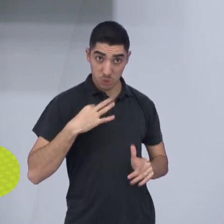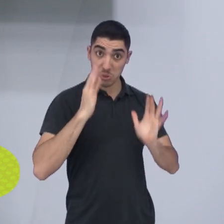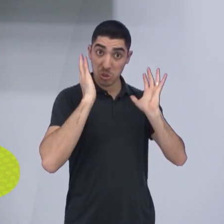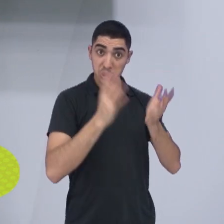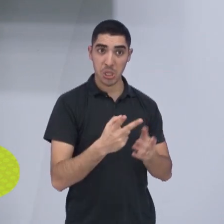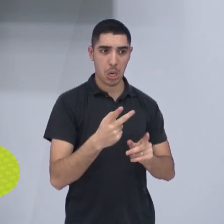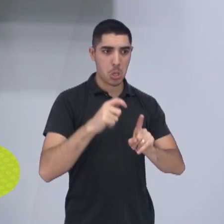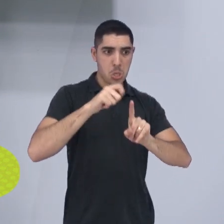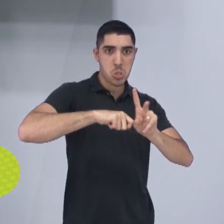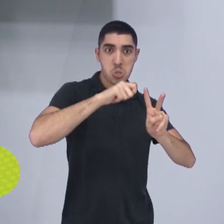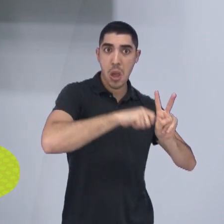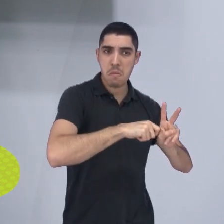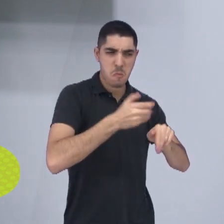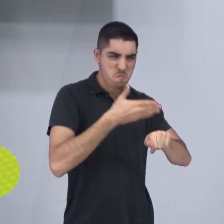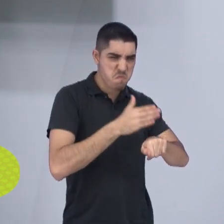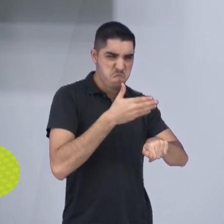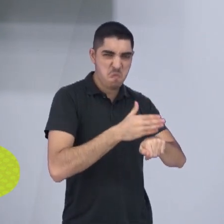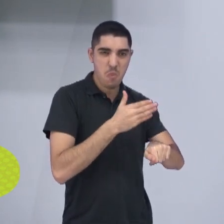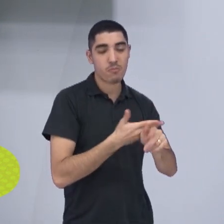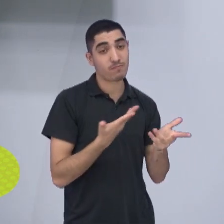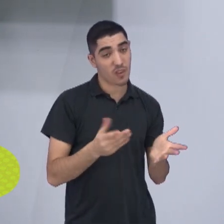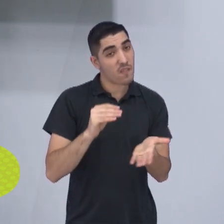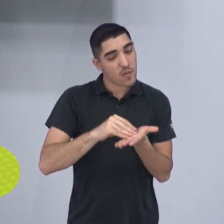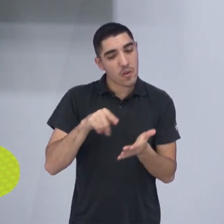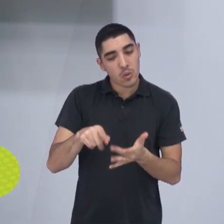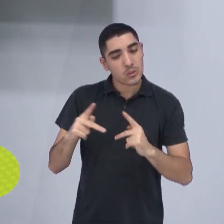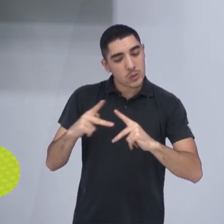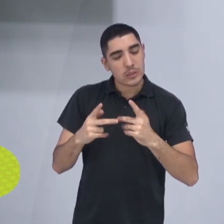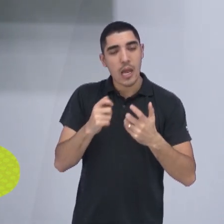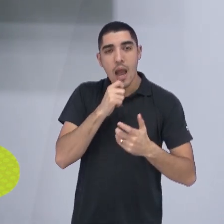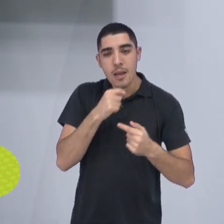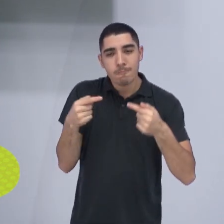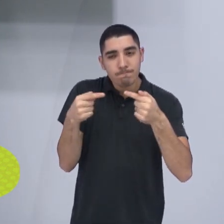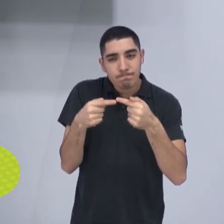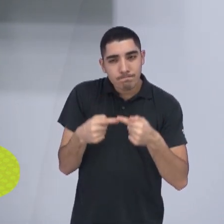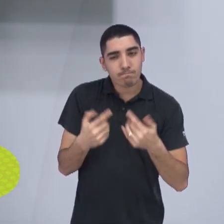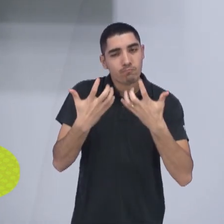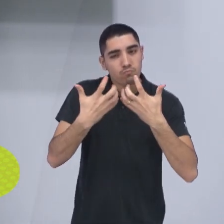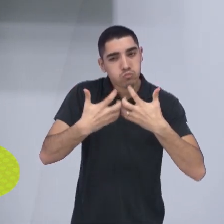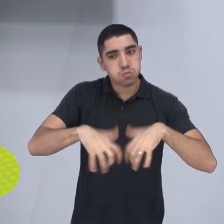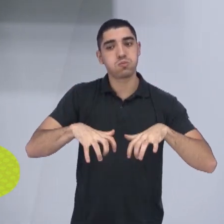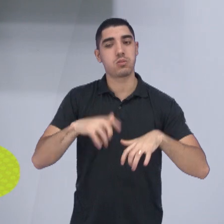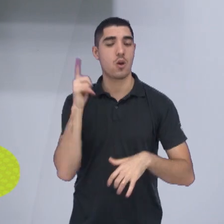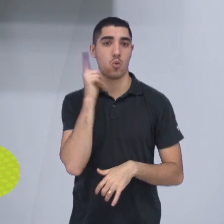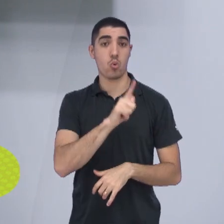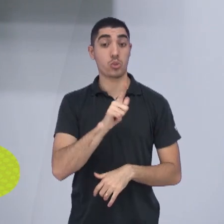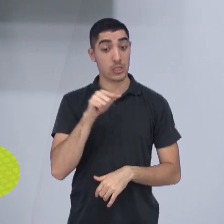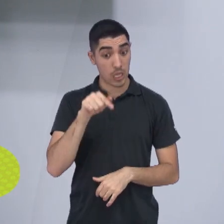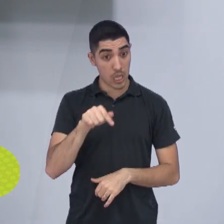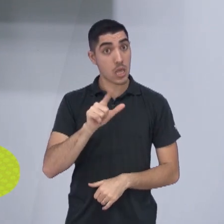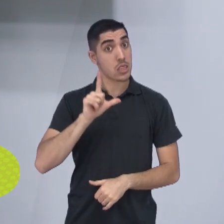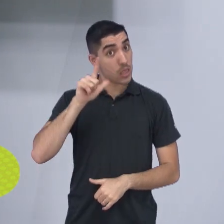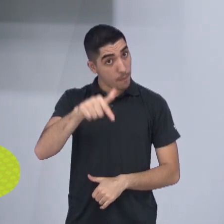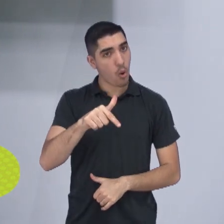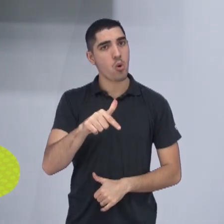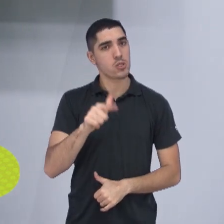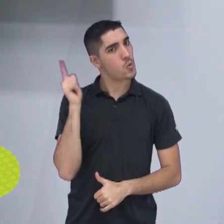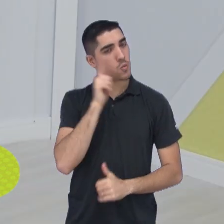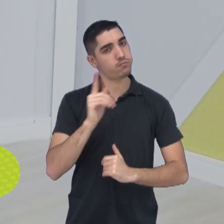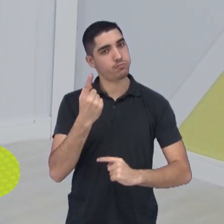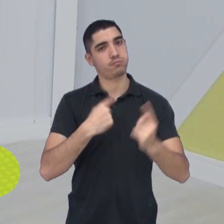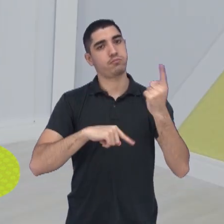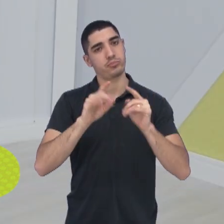um pouquinho ainda, principalmente algumas questões que causaram erros que fizeram o Praia Grande